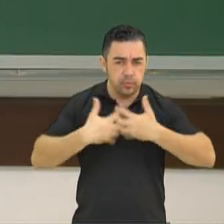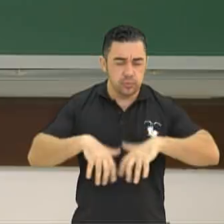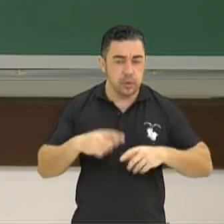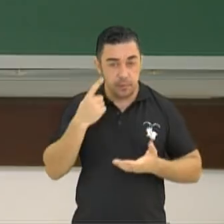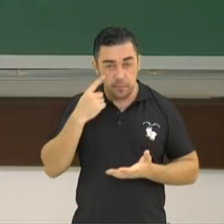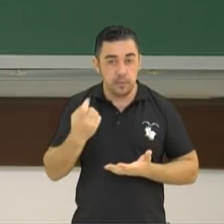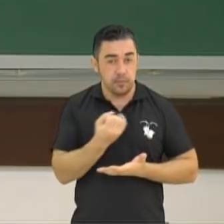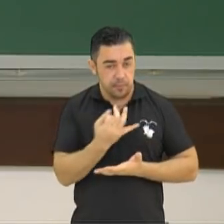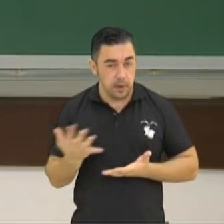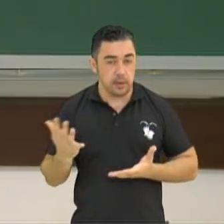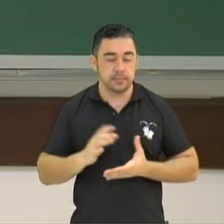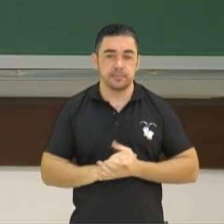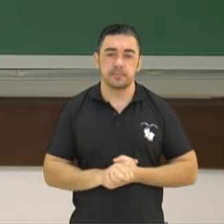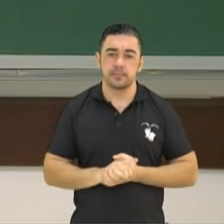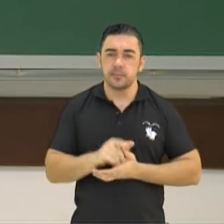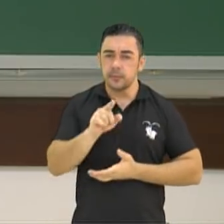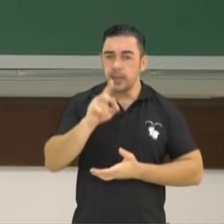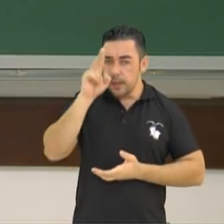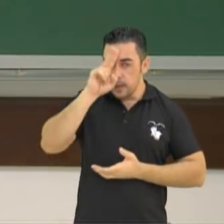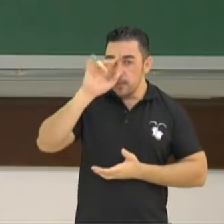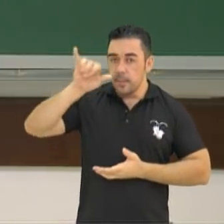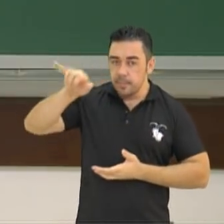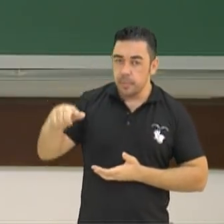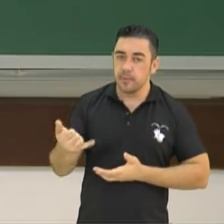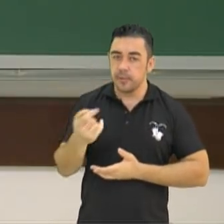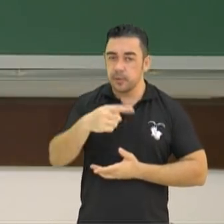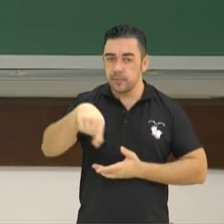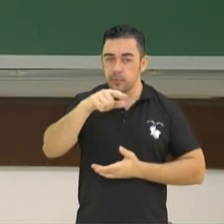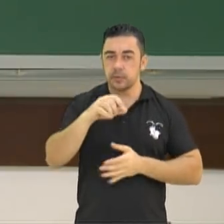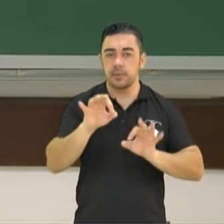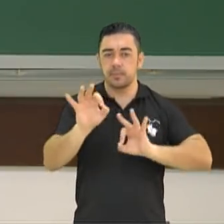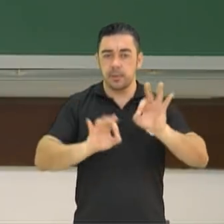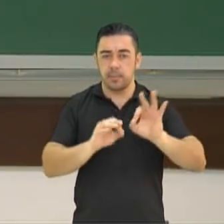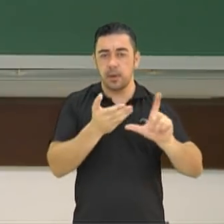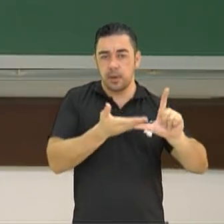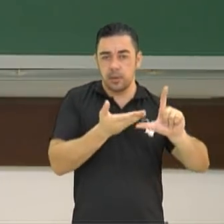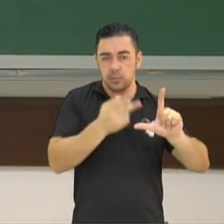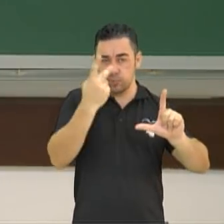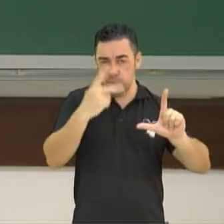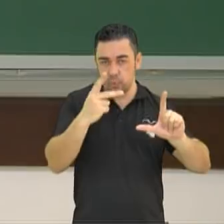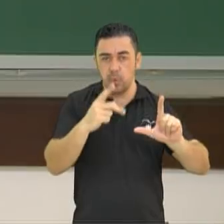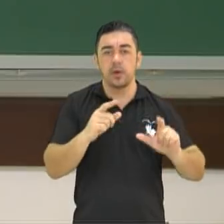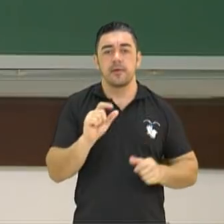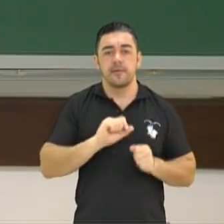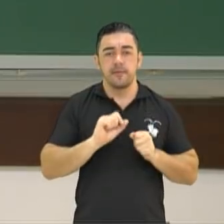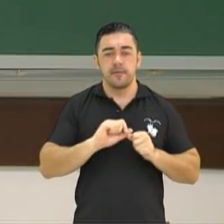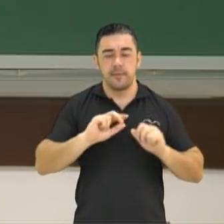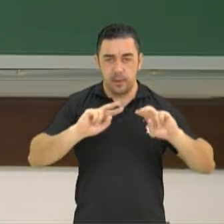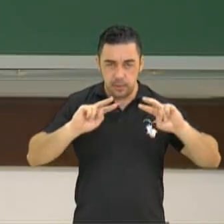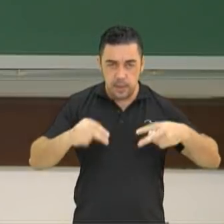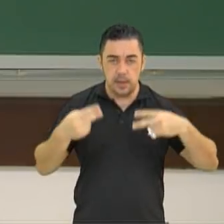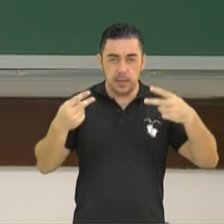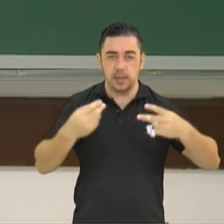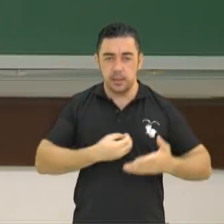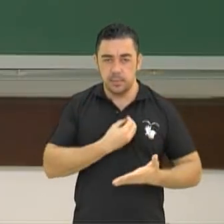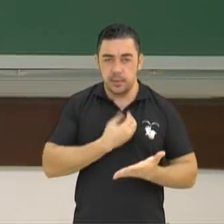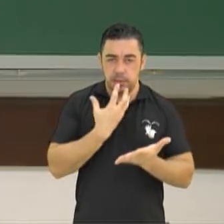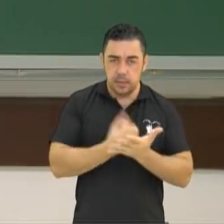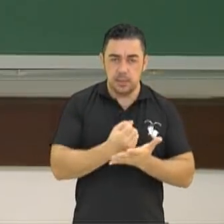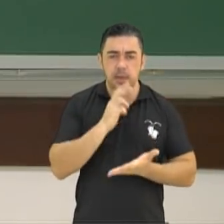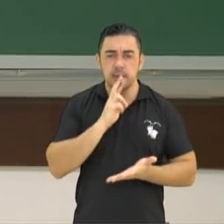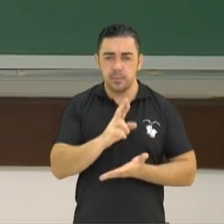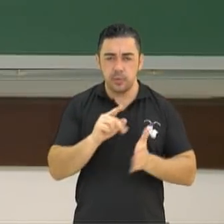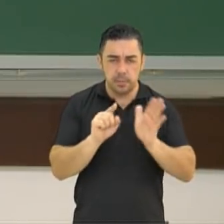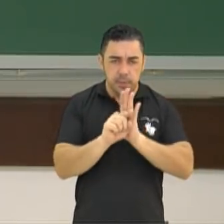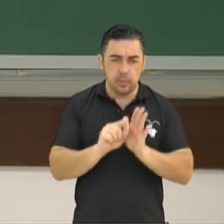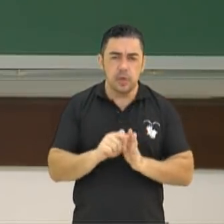bastante coisa. Então, lembra, gente, aproveite para deixar o seu Class 1 em dia. Vai lá, confirma a sua presença, responda as 2 perguntas. Se está